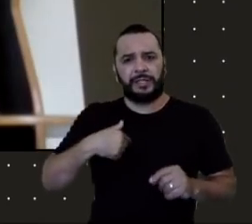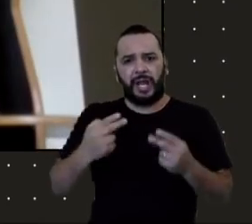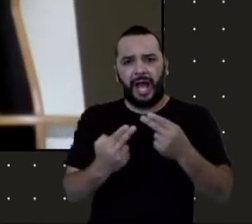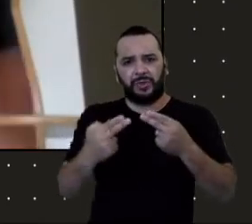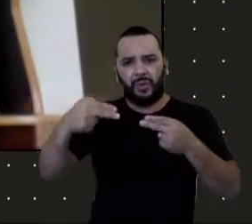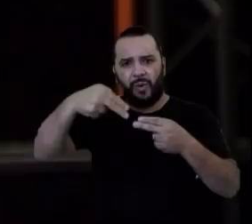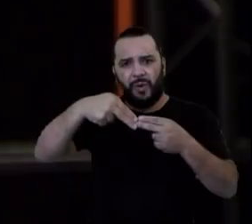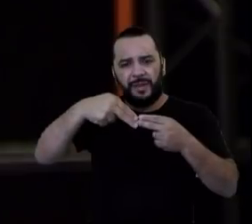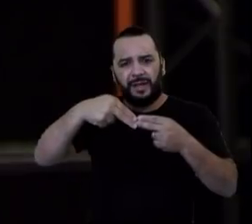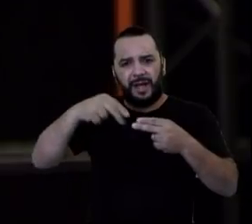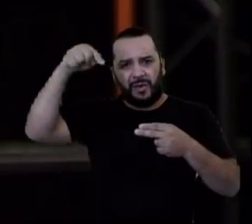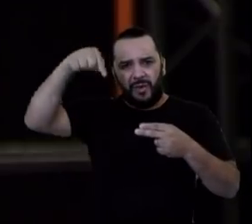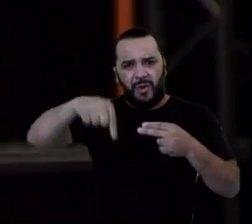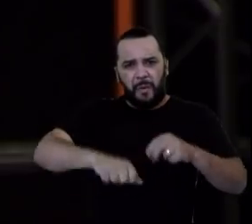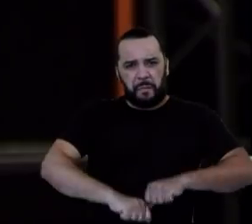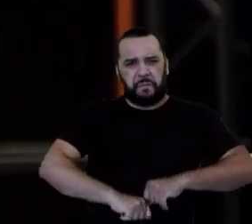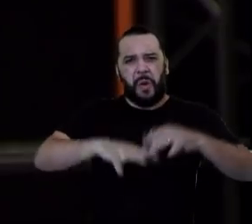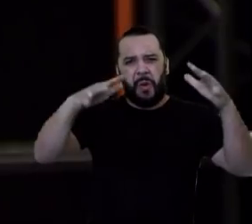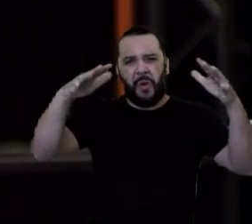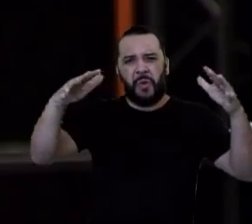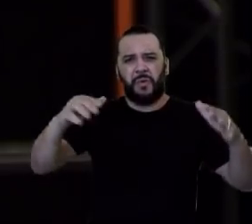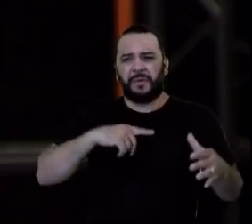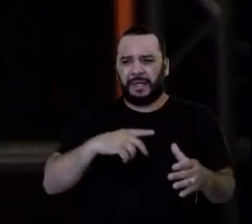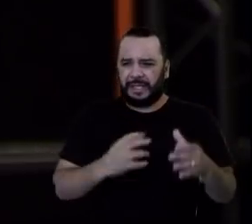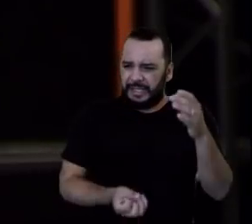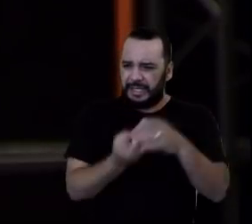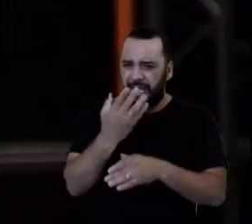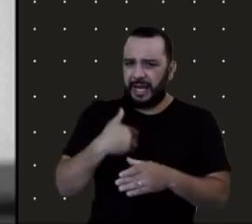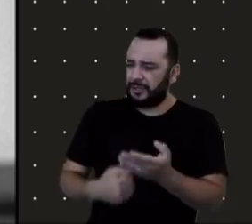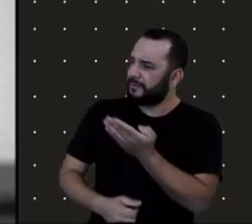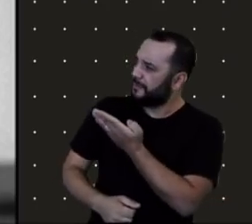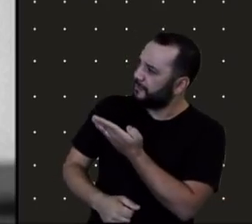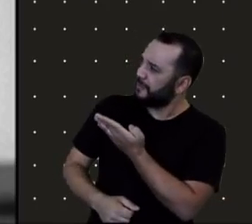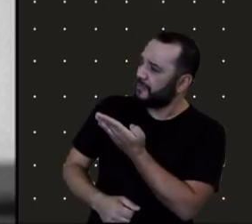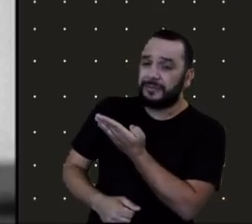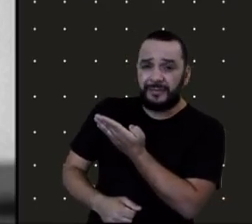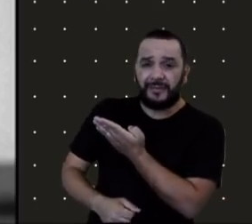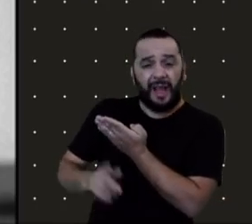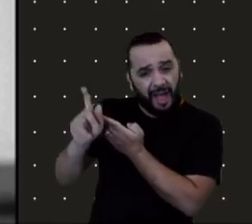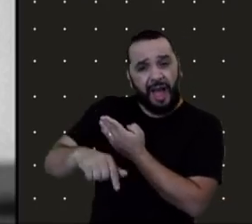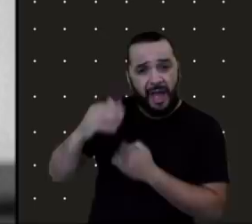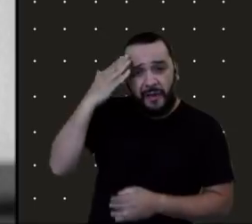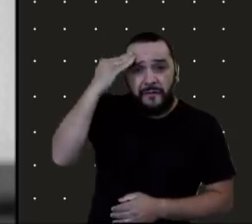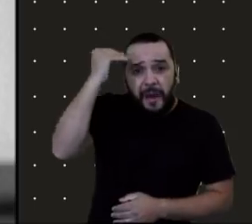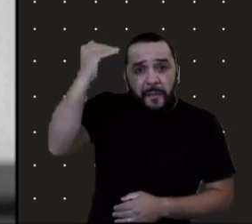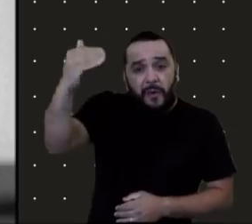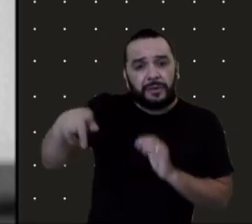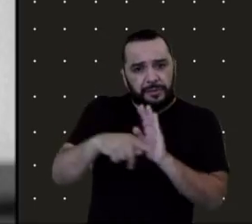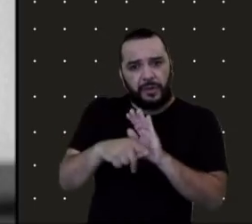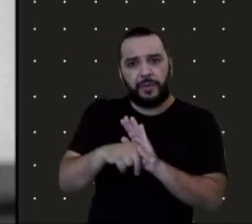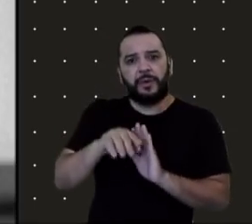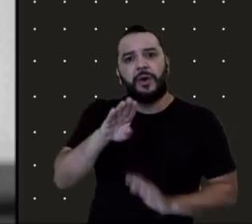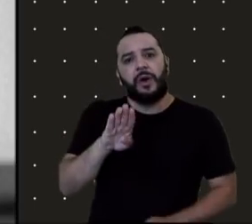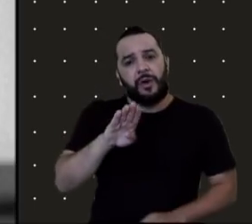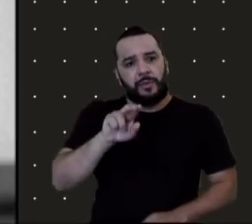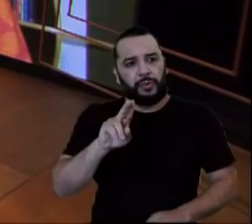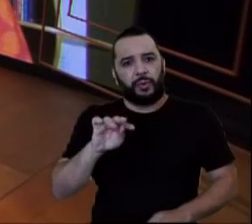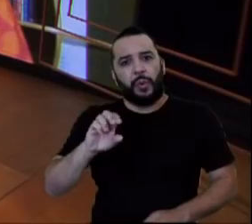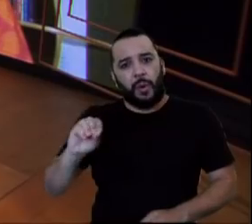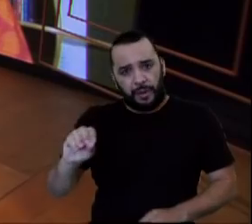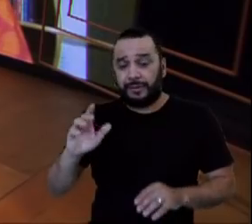instrumento preparado para tudo. Depois que eu fiz butô, por exemplo, para quem não sabe, butô é uma dança japonesa,